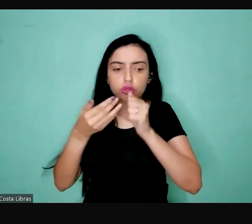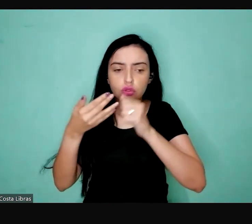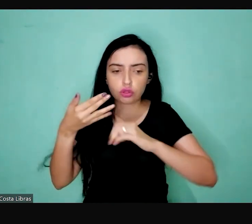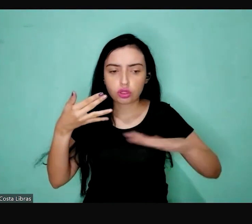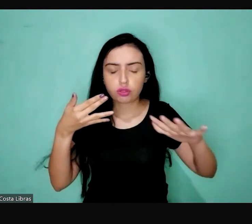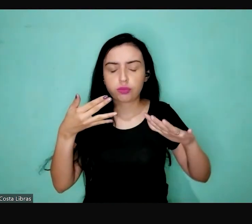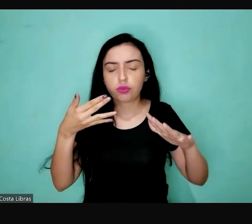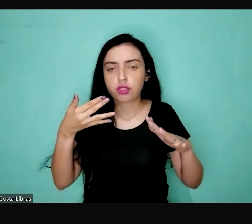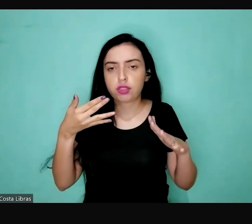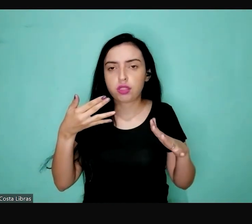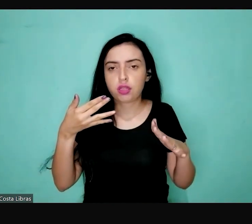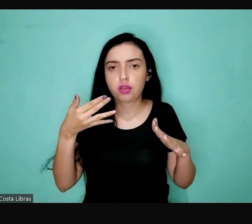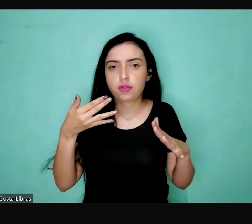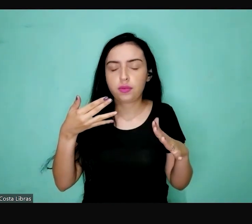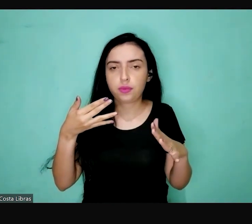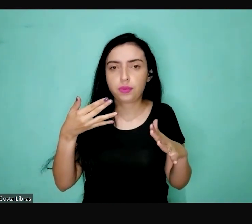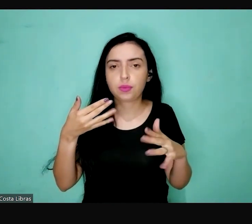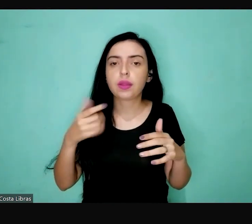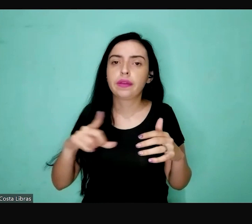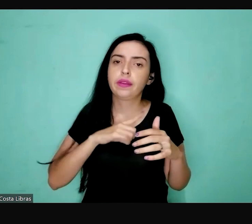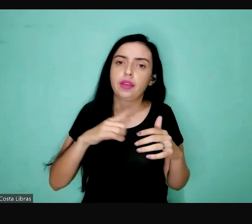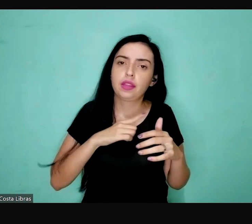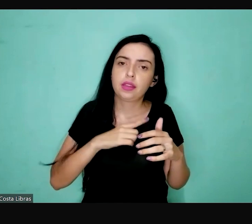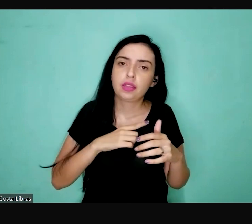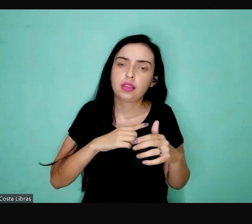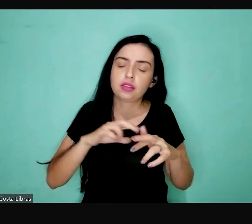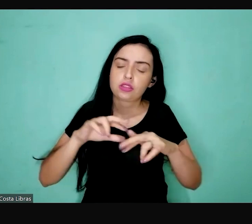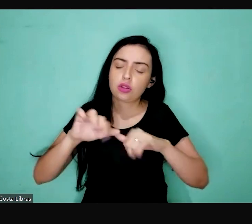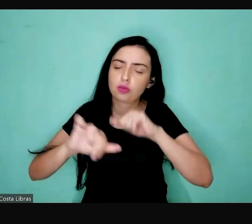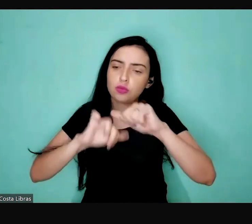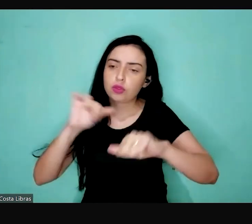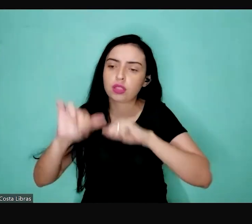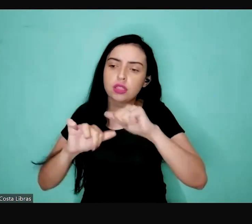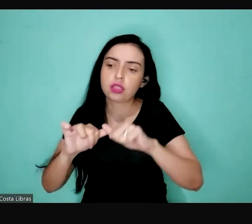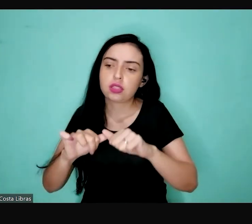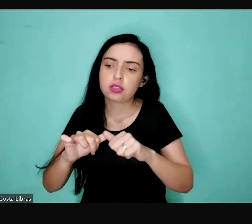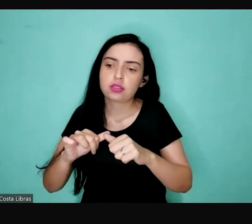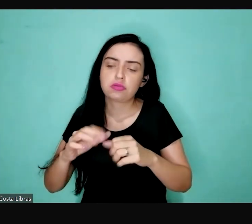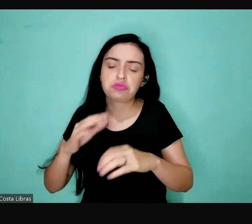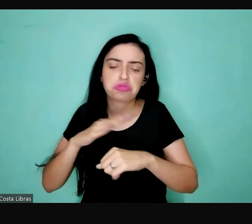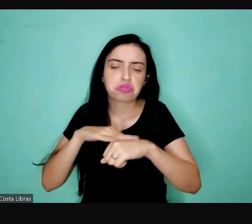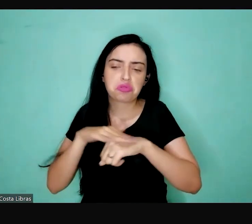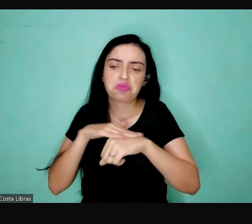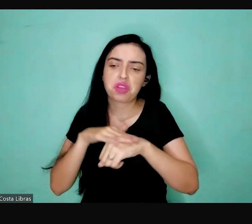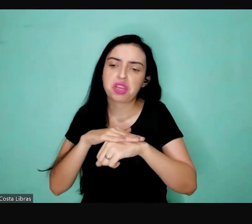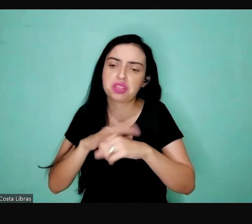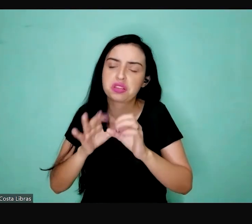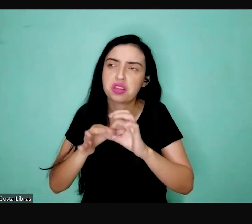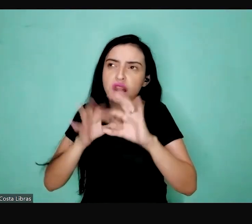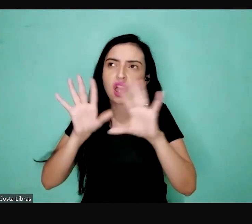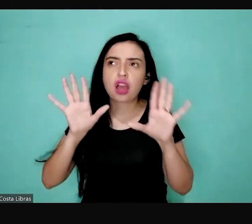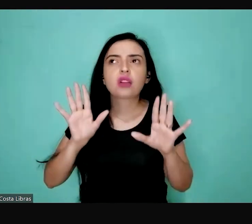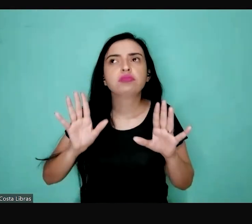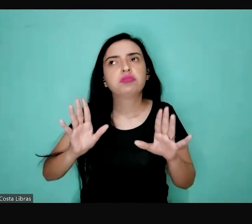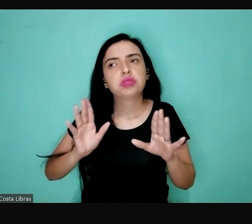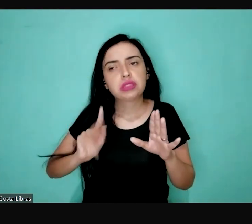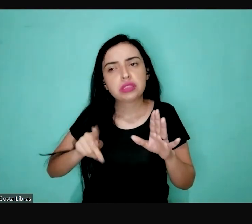que tem mudanças, não é só linear, não é só claro sempre,